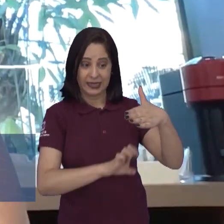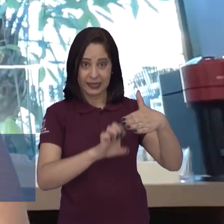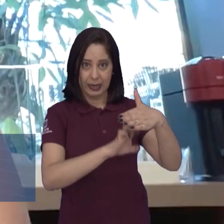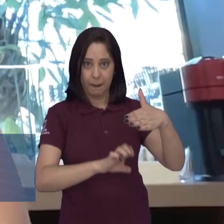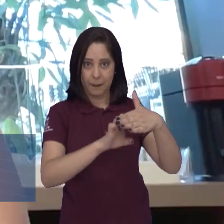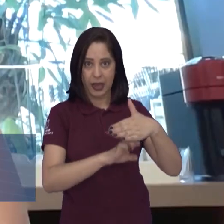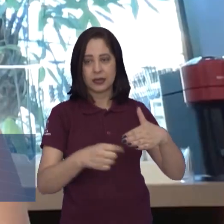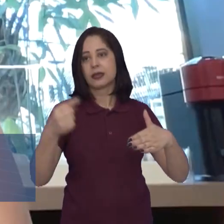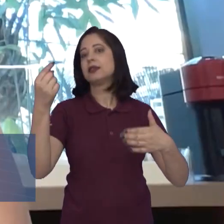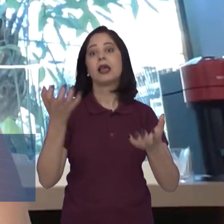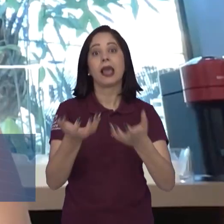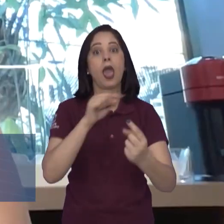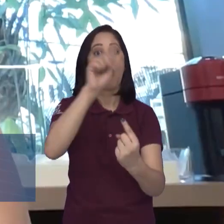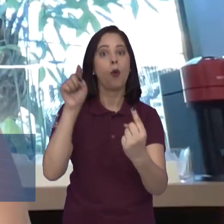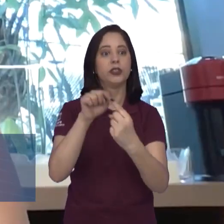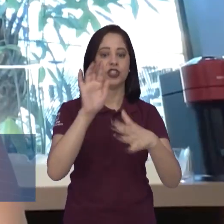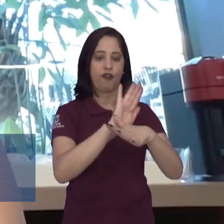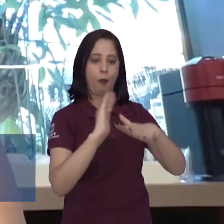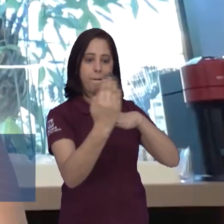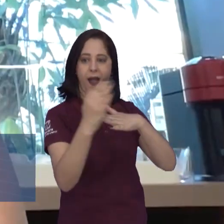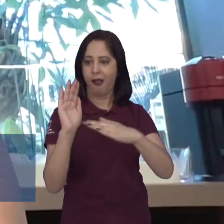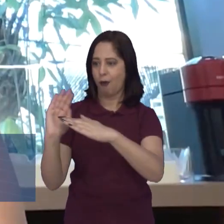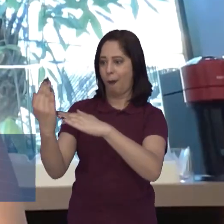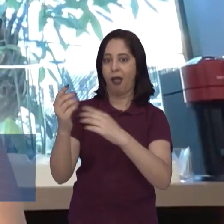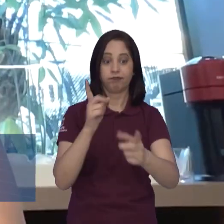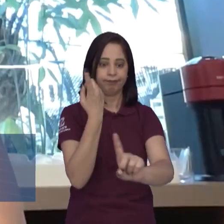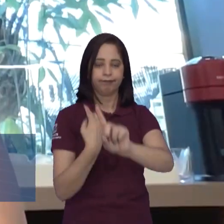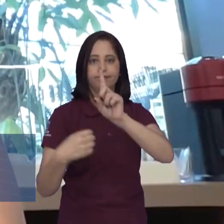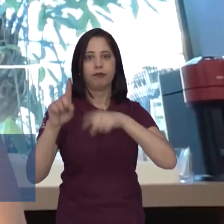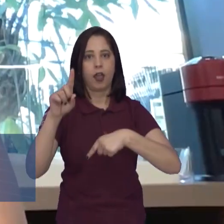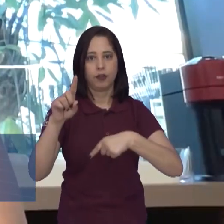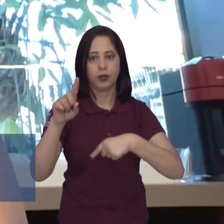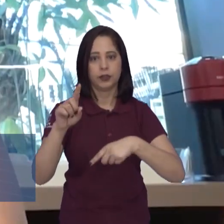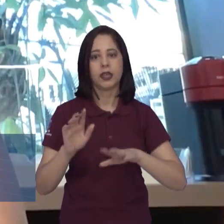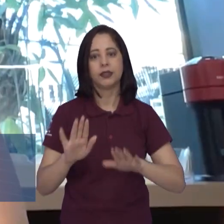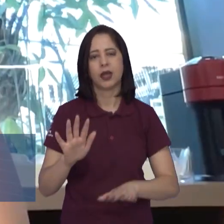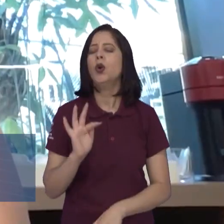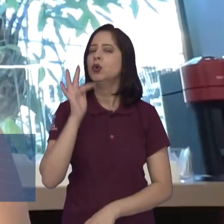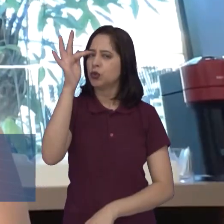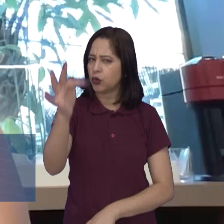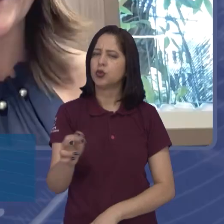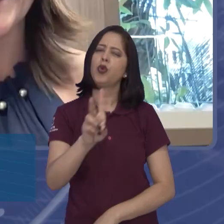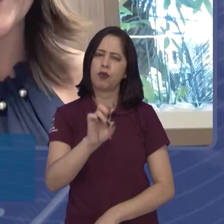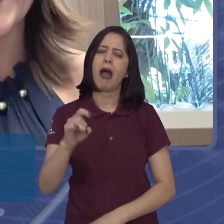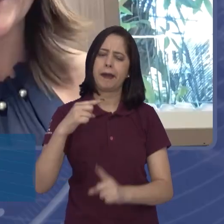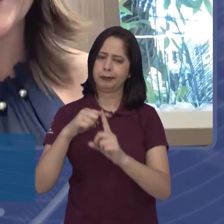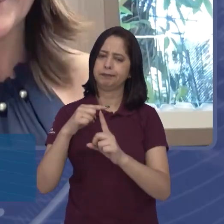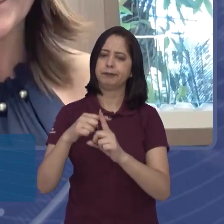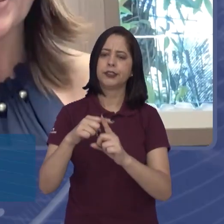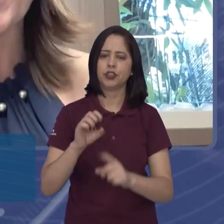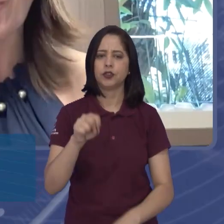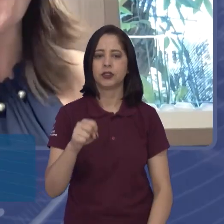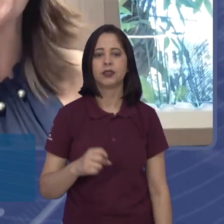bairros sejam desenvolvidos. Então, eu acredito que seja um futuro positivo. Um